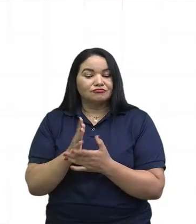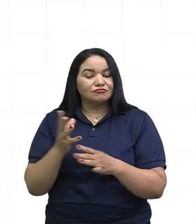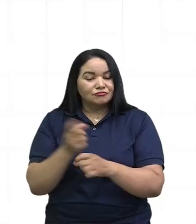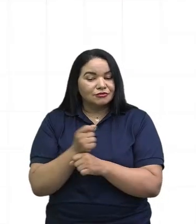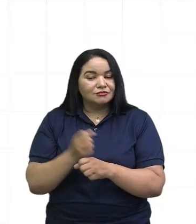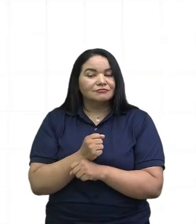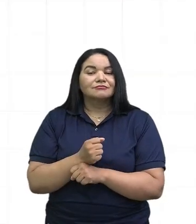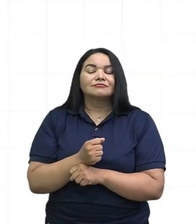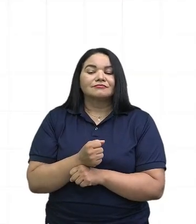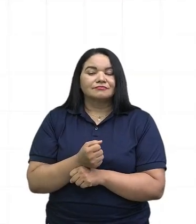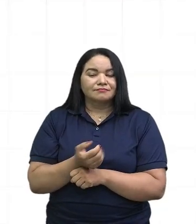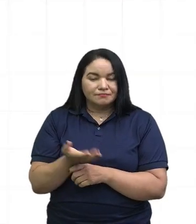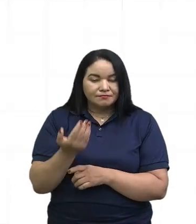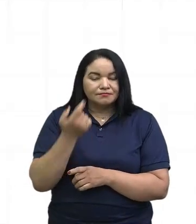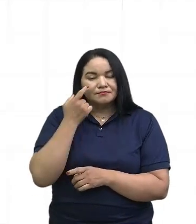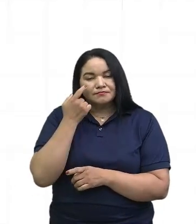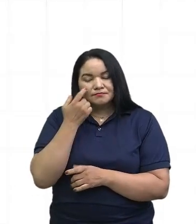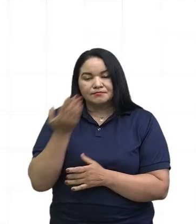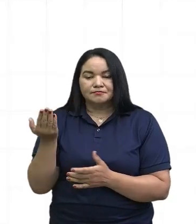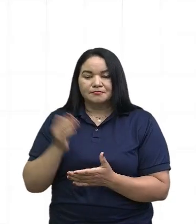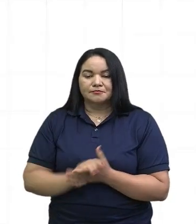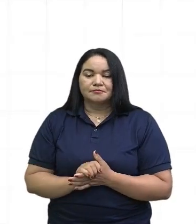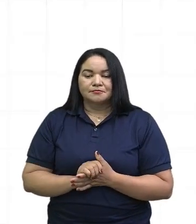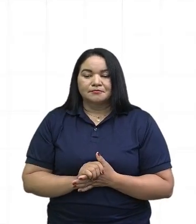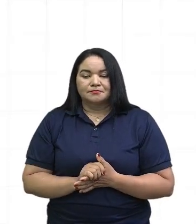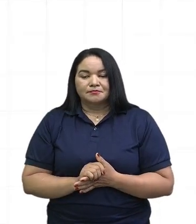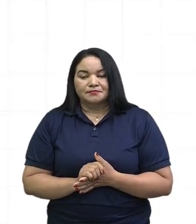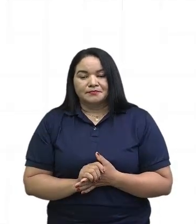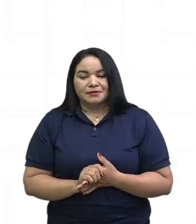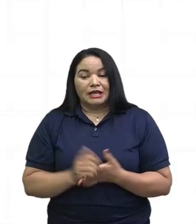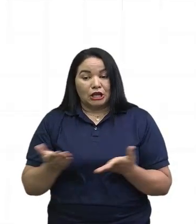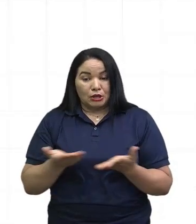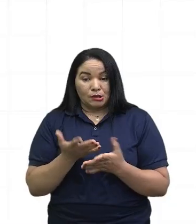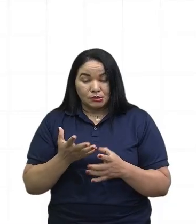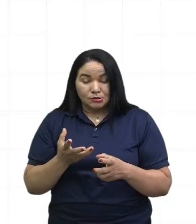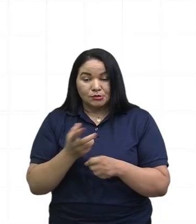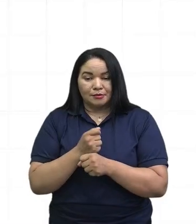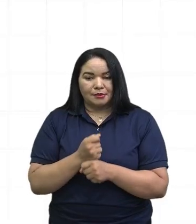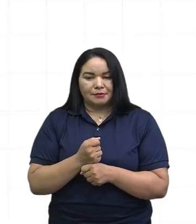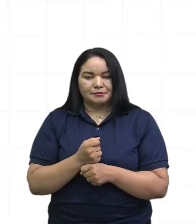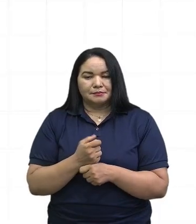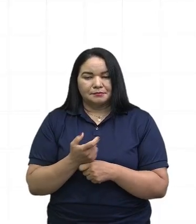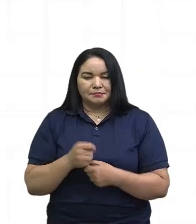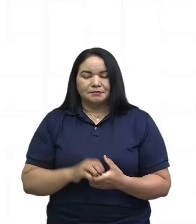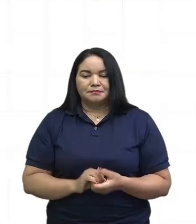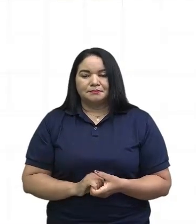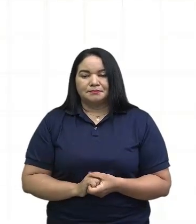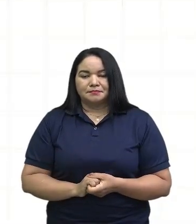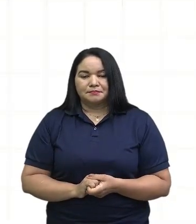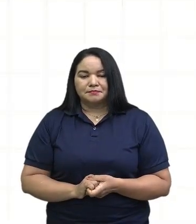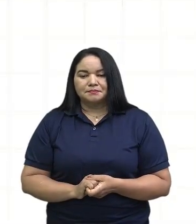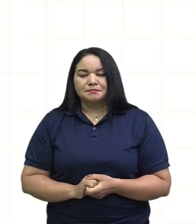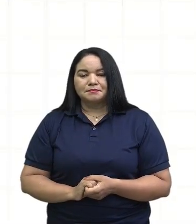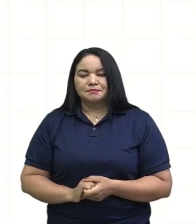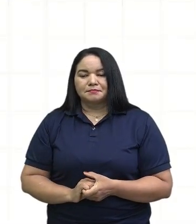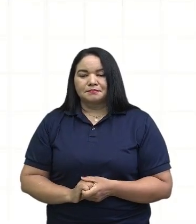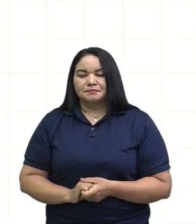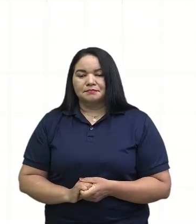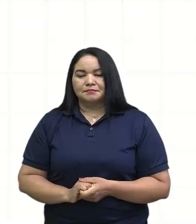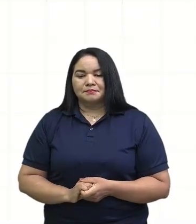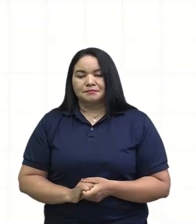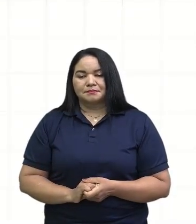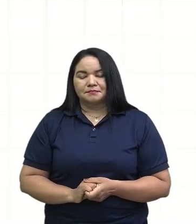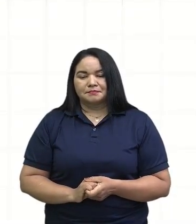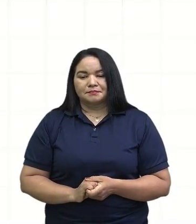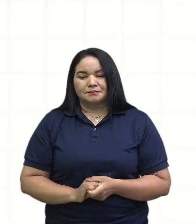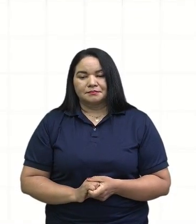ó. Vem aqui comigo na cartela, como é que vai ficar. Vamos somar os ângulos, todas essas informações que são referentes a cada